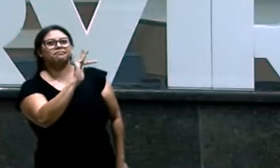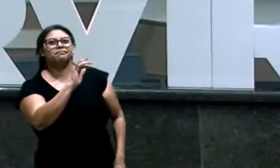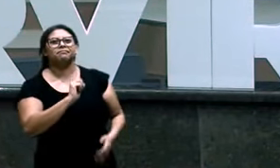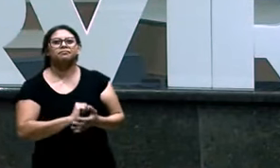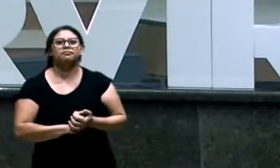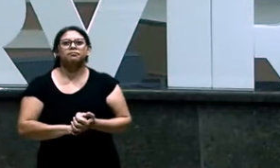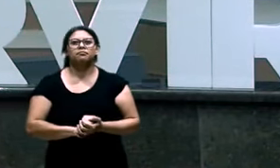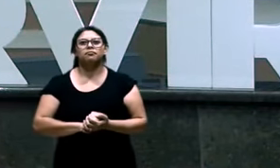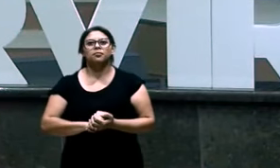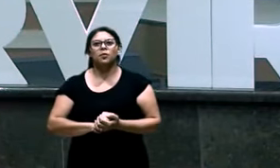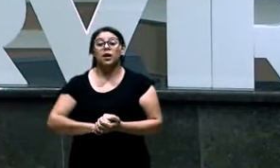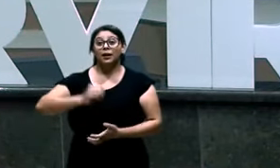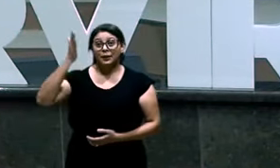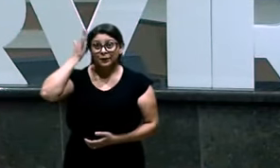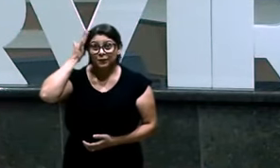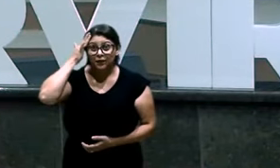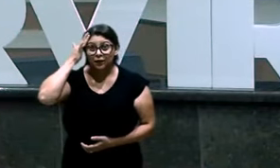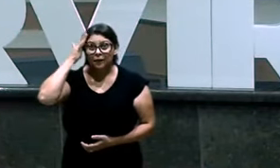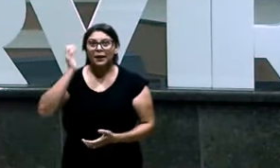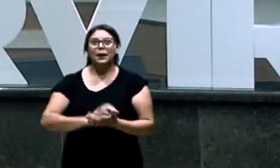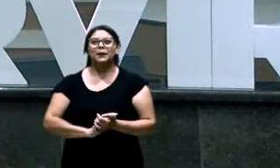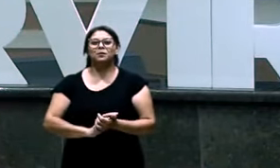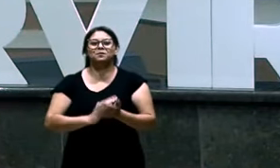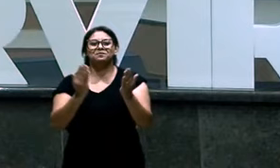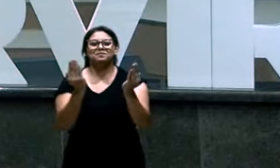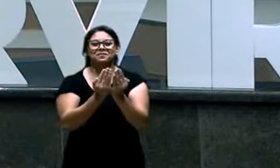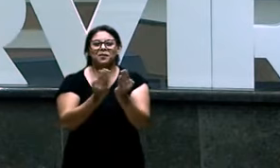tem crente assembleano que já não está mais gostando do fogo?